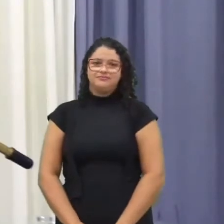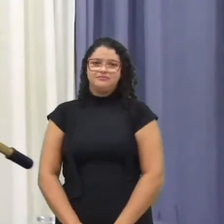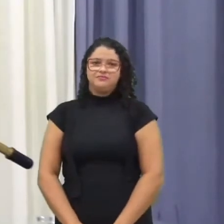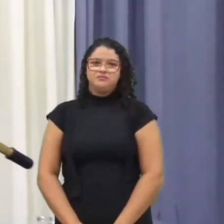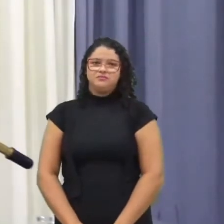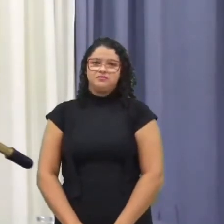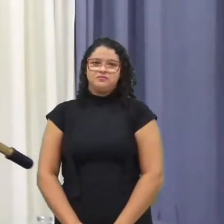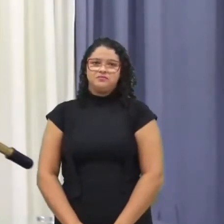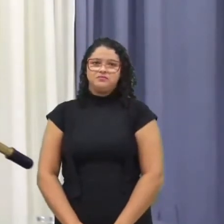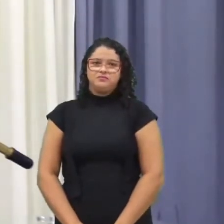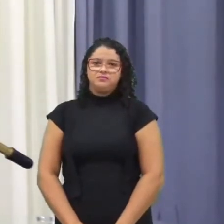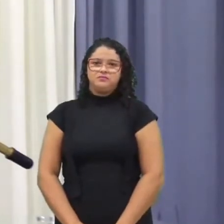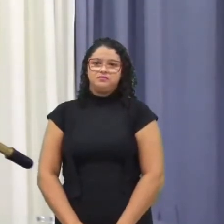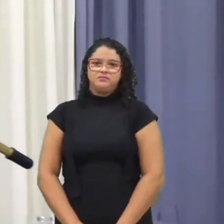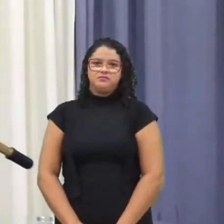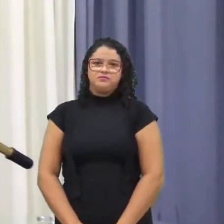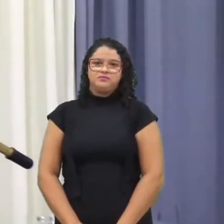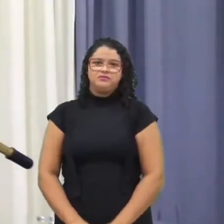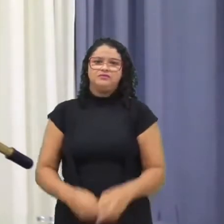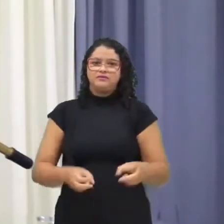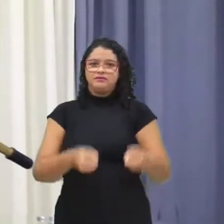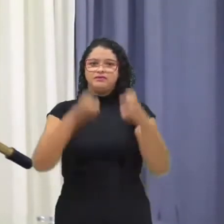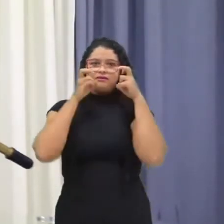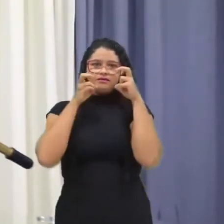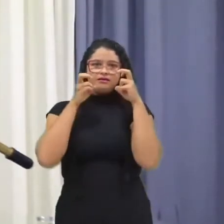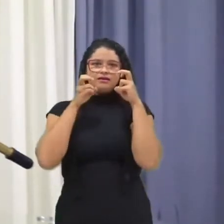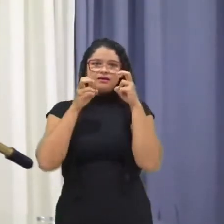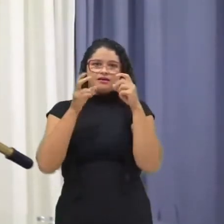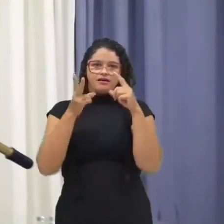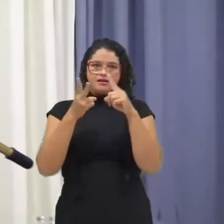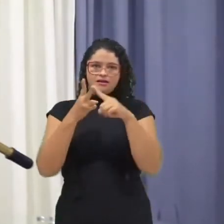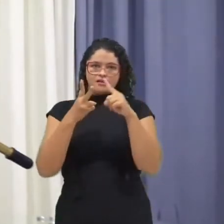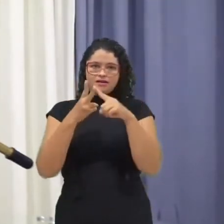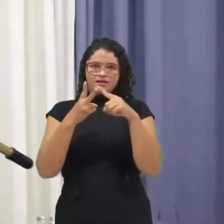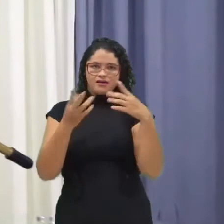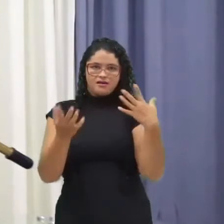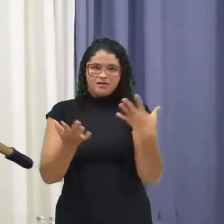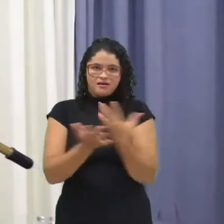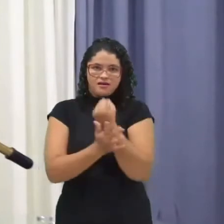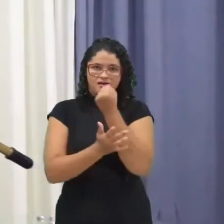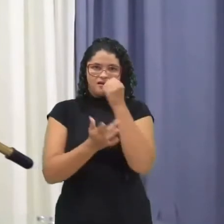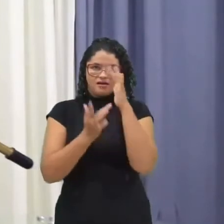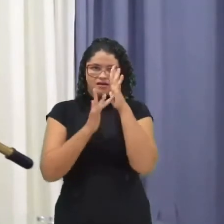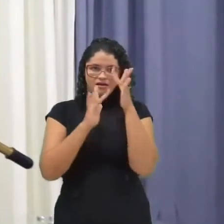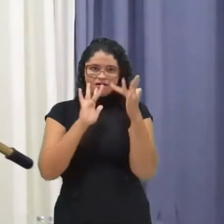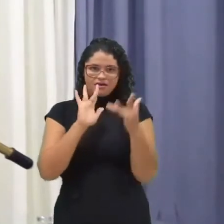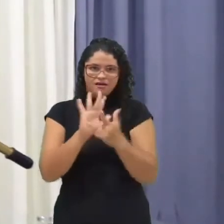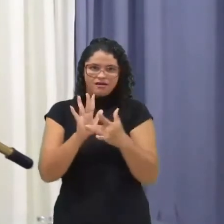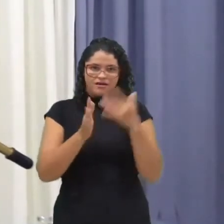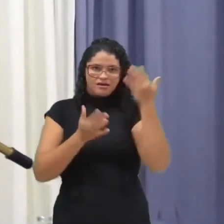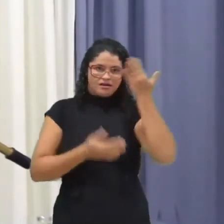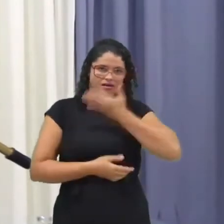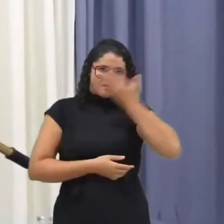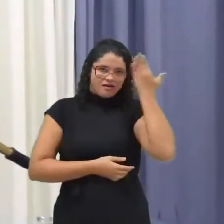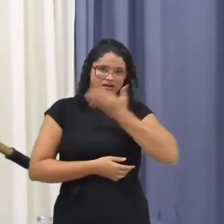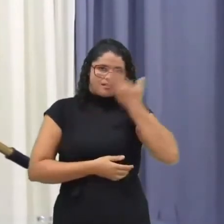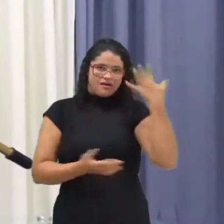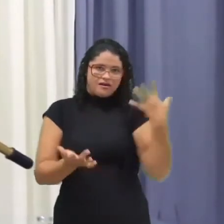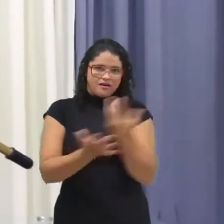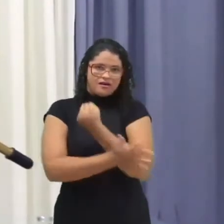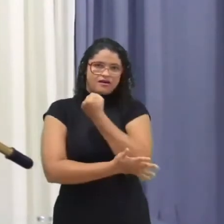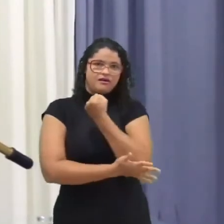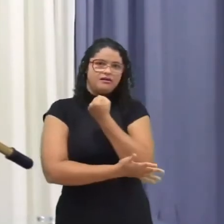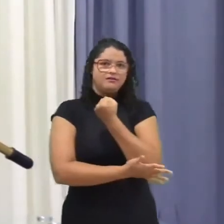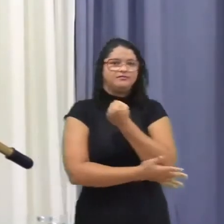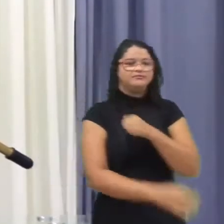Então, vamos ver a segunda parte da sua vinda. A primeira parte, invisível, arrebatamento,